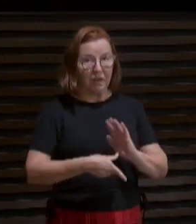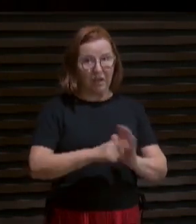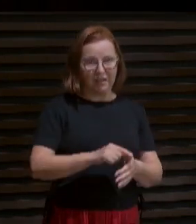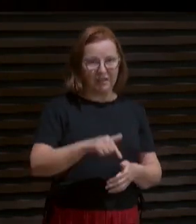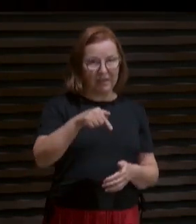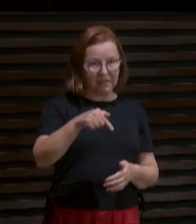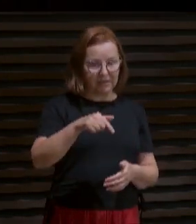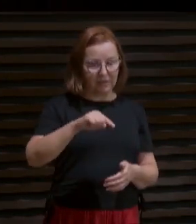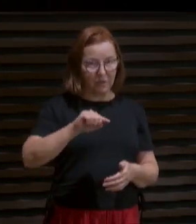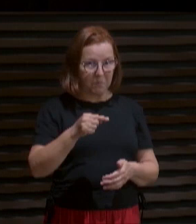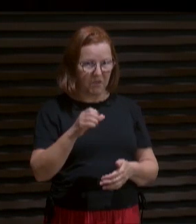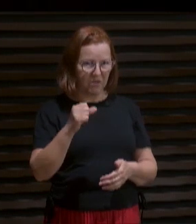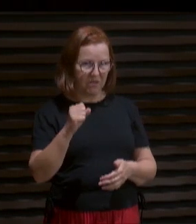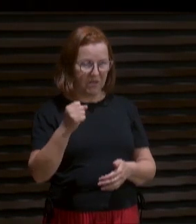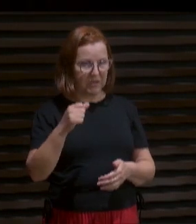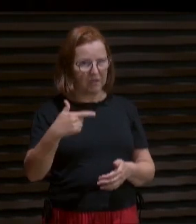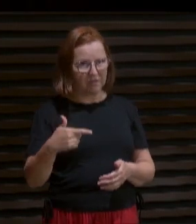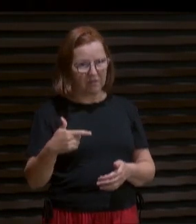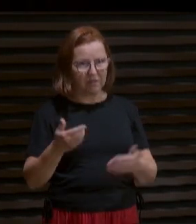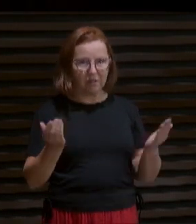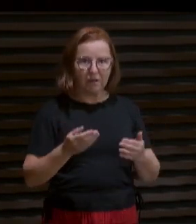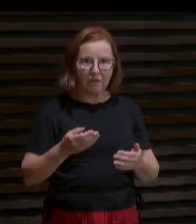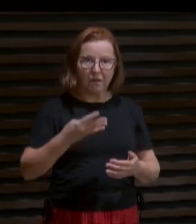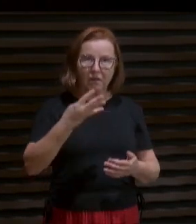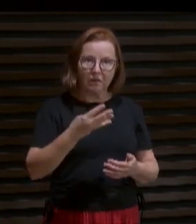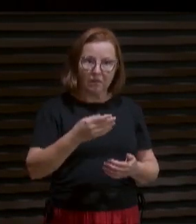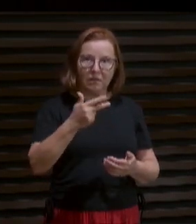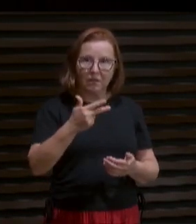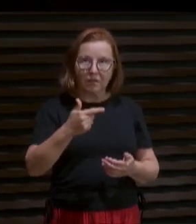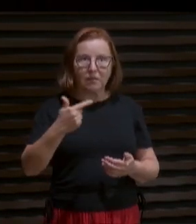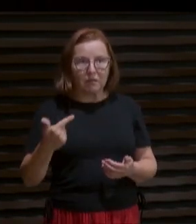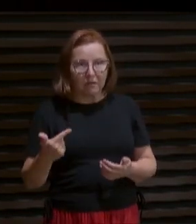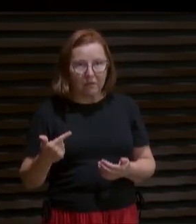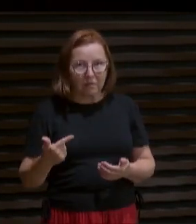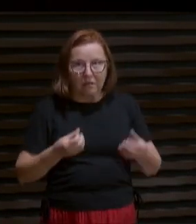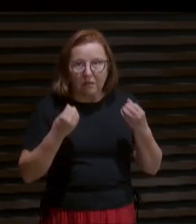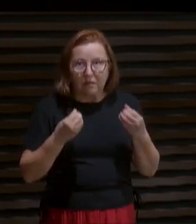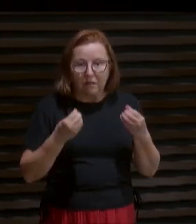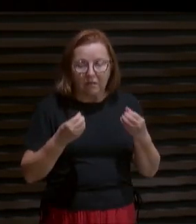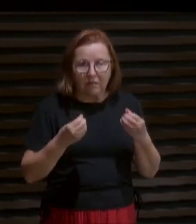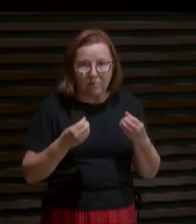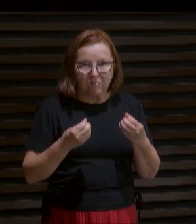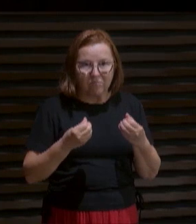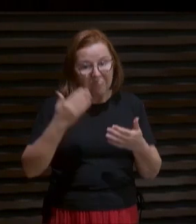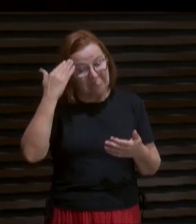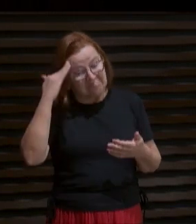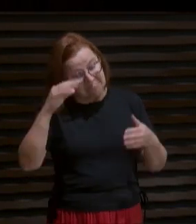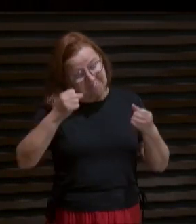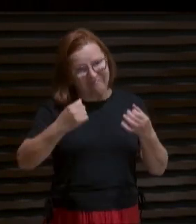para 432 é um negócio que eu não sei nem explicar.